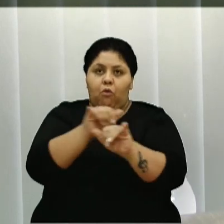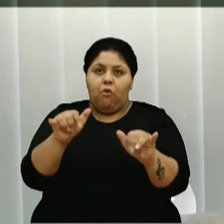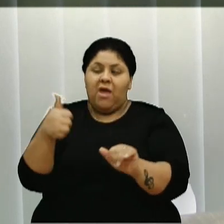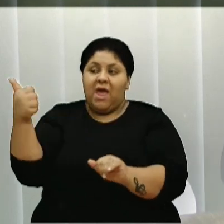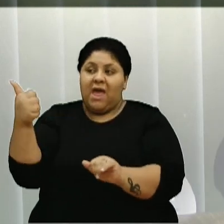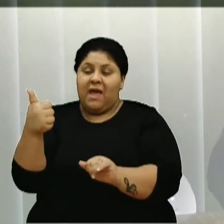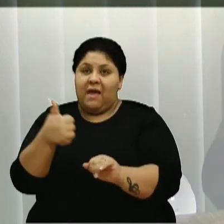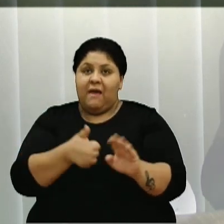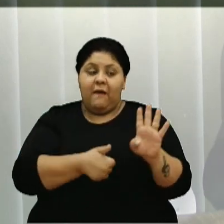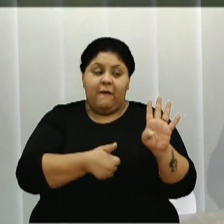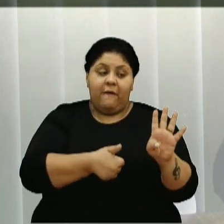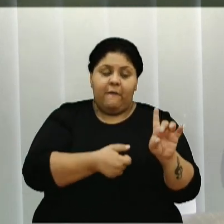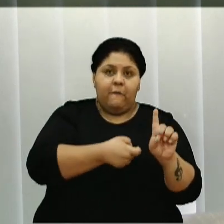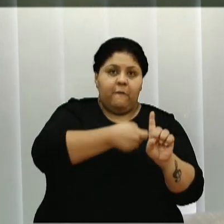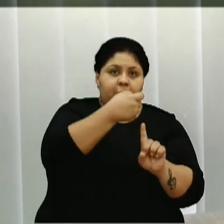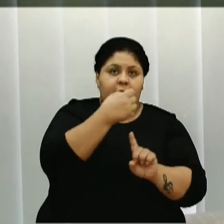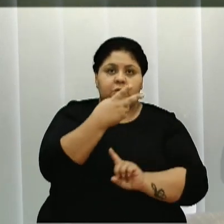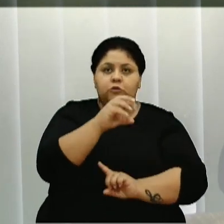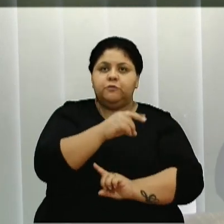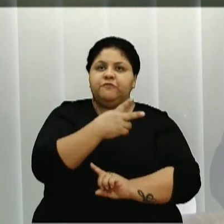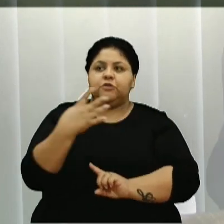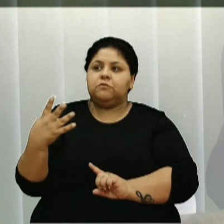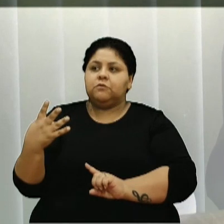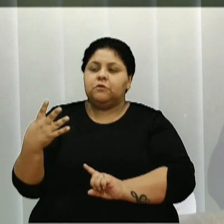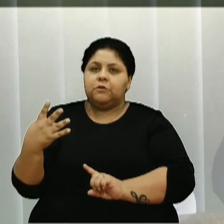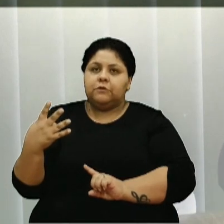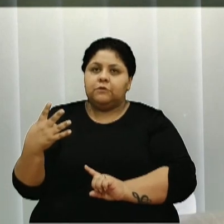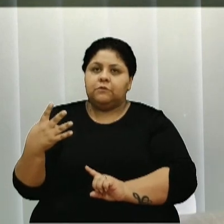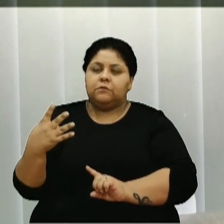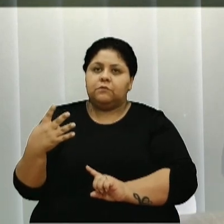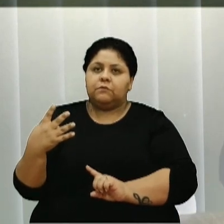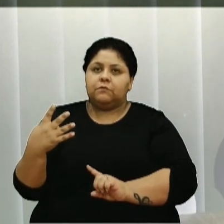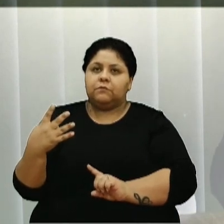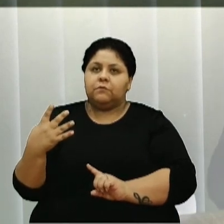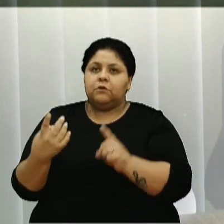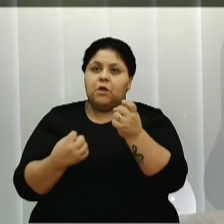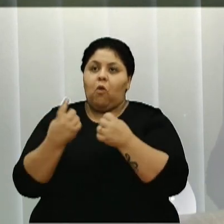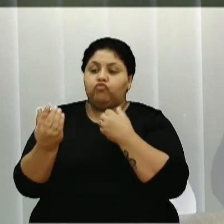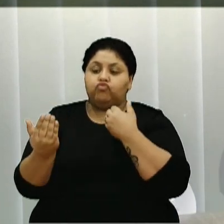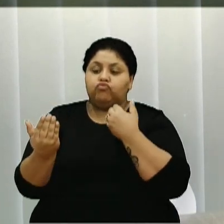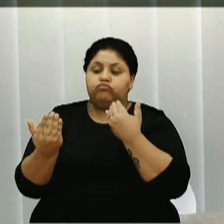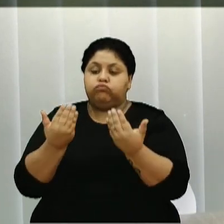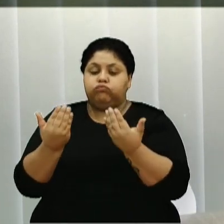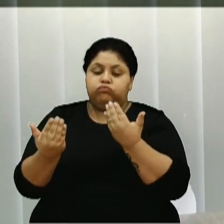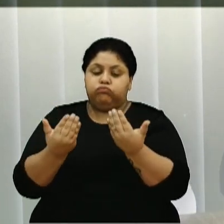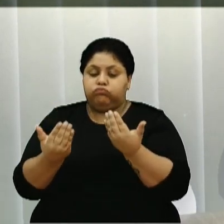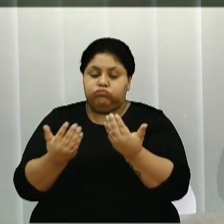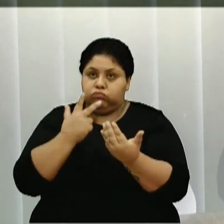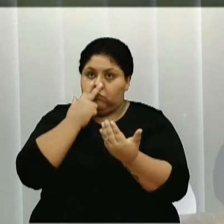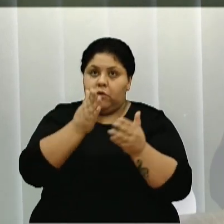primeiro quadrimestre de 2024, com alguns comparativos ao mesmo período